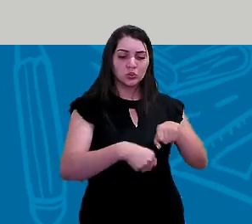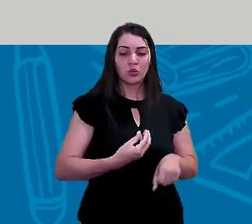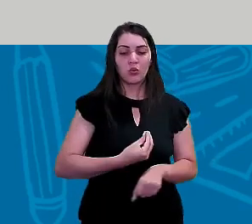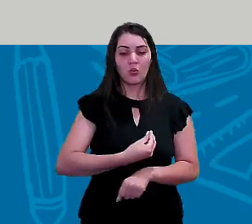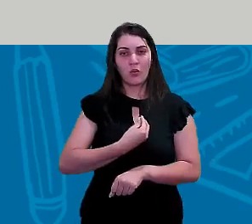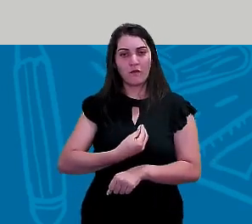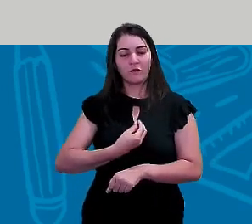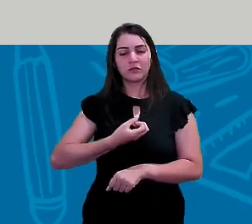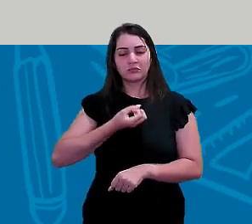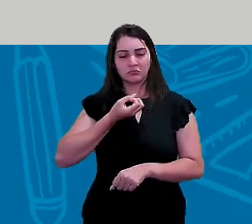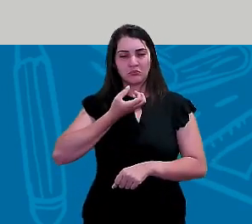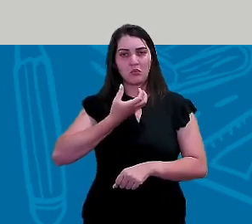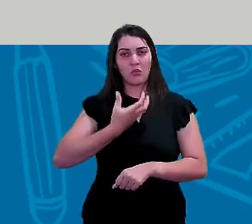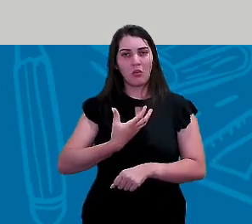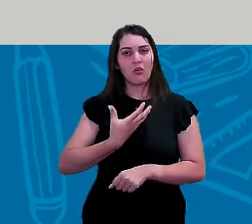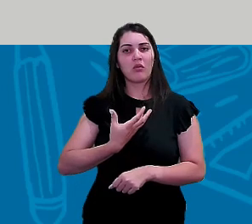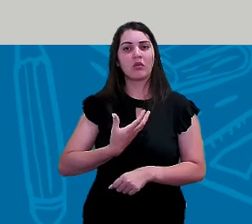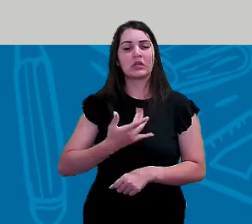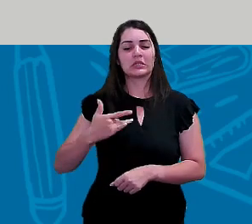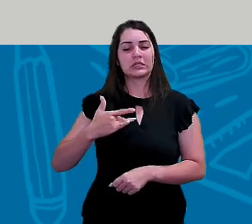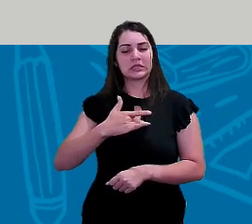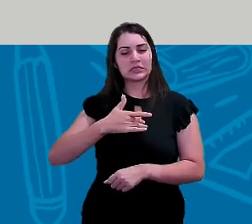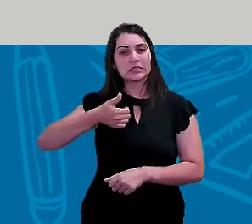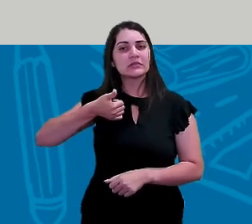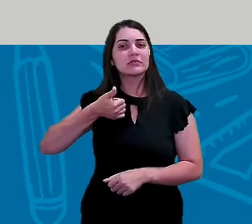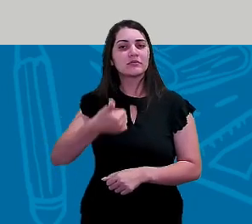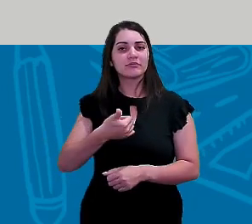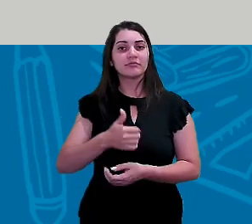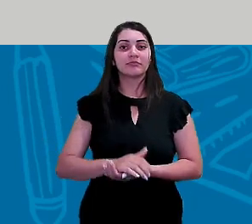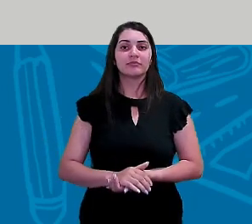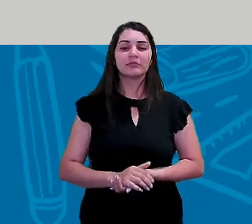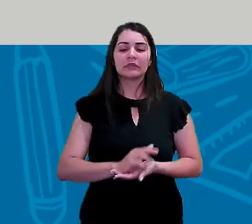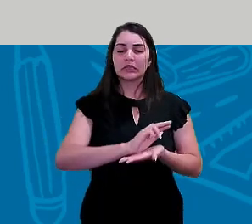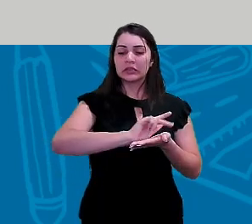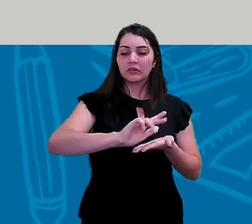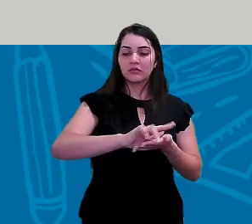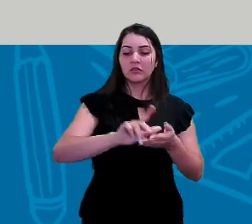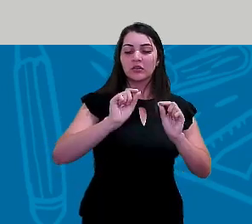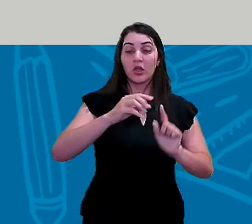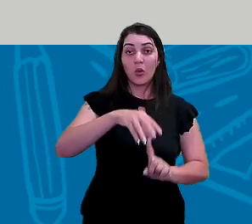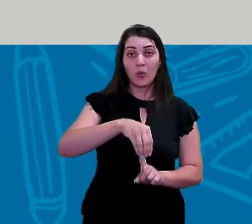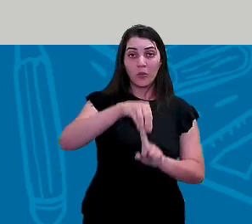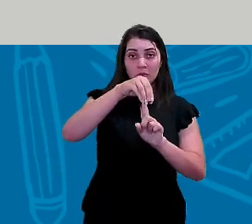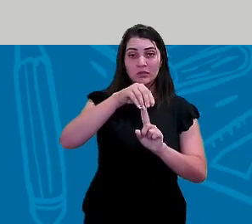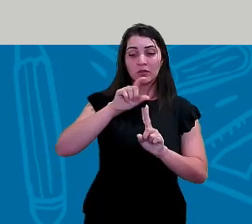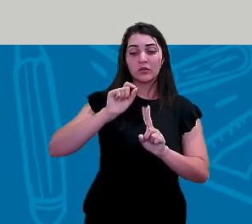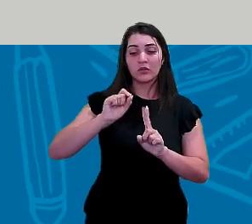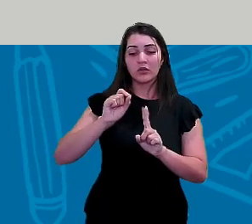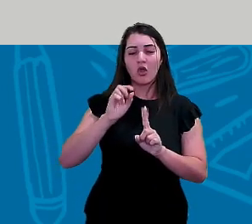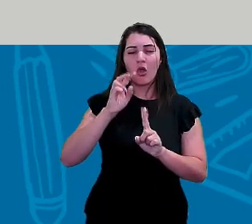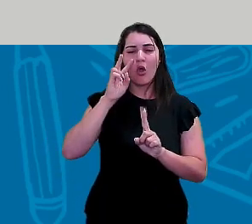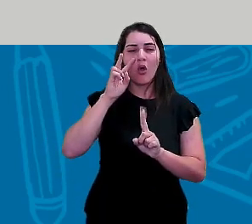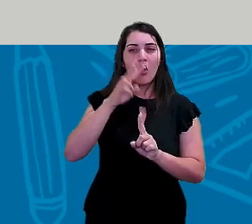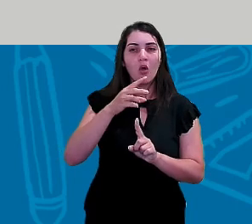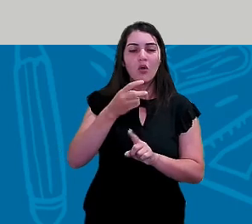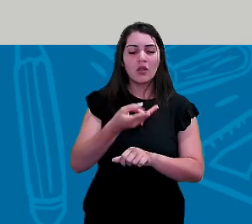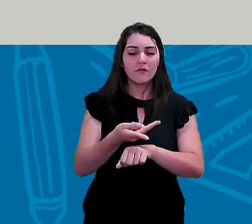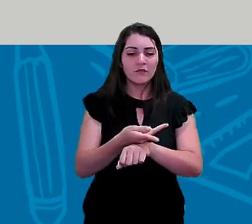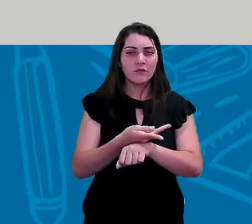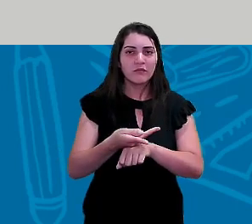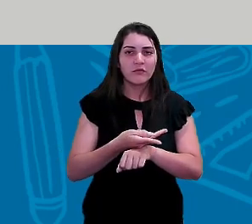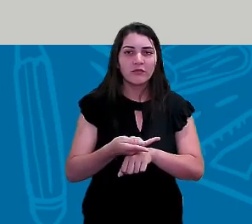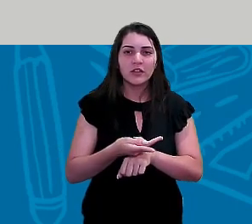mais sustentável, né, mais saudável. Com vários, ó, o principal, minha gente, ó o verde, olha a quantidade de